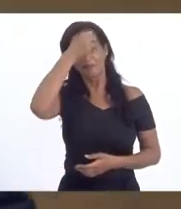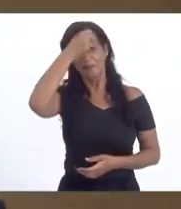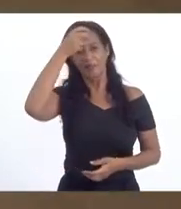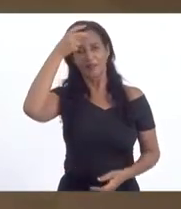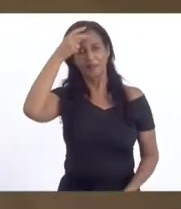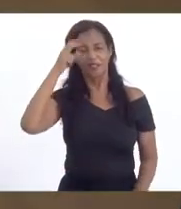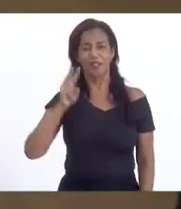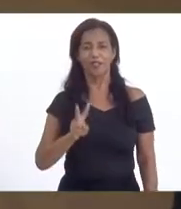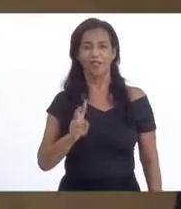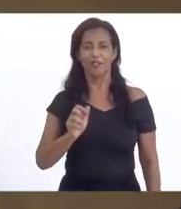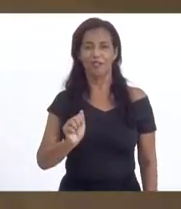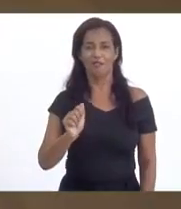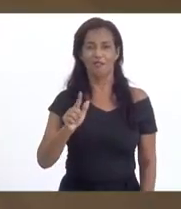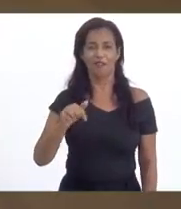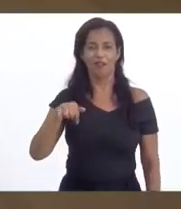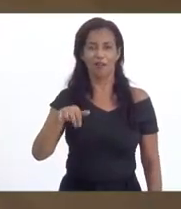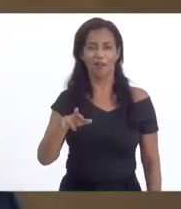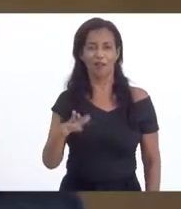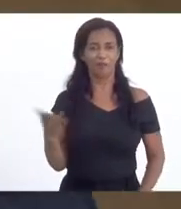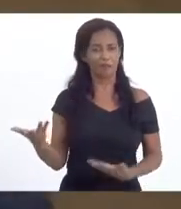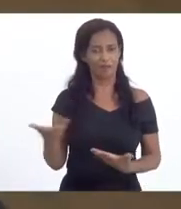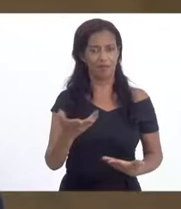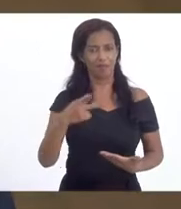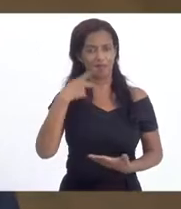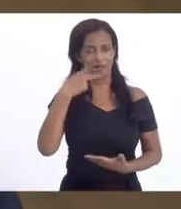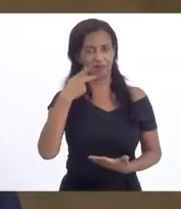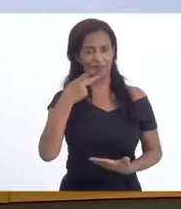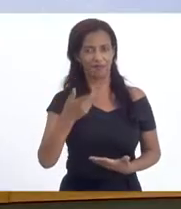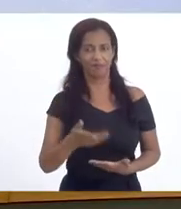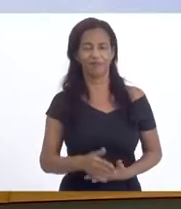Valmir Tavares, para que possa também usar da palavra.